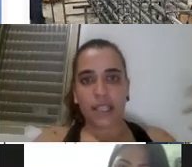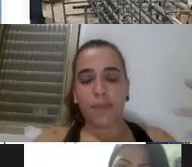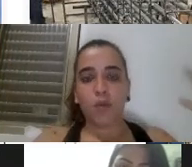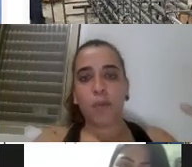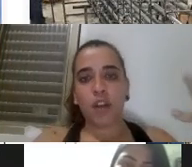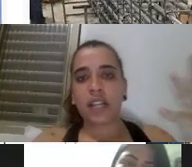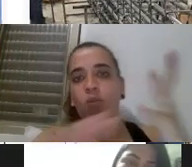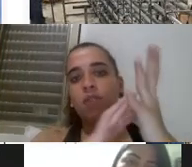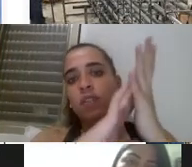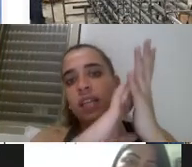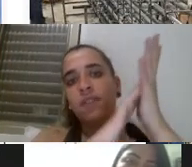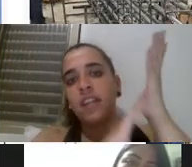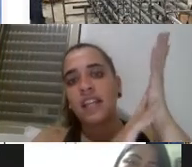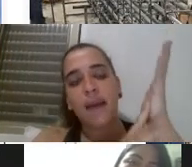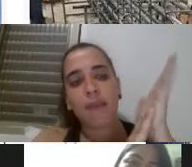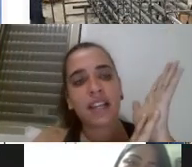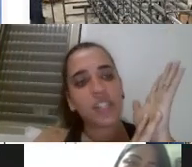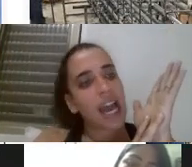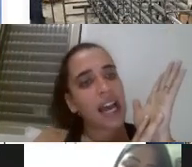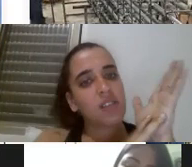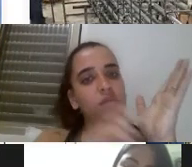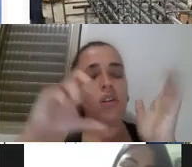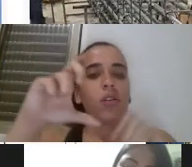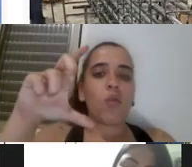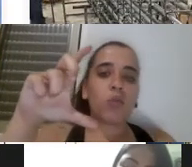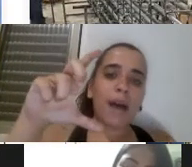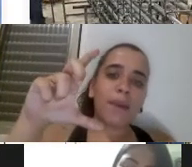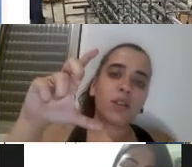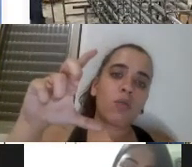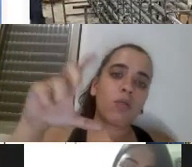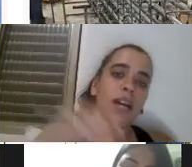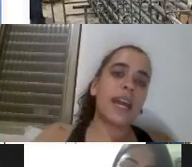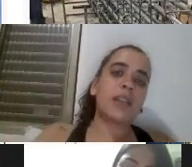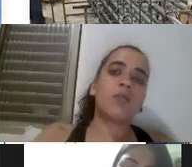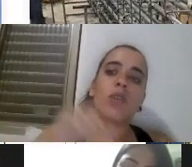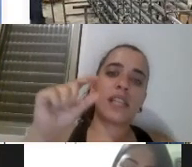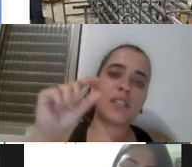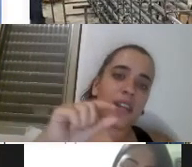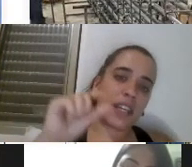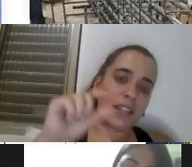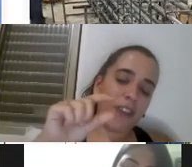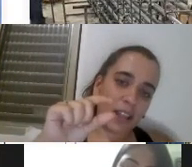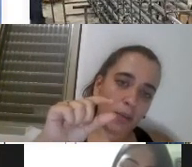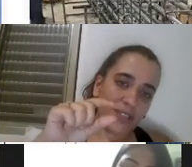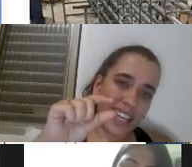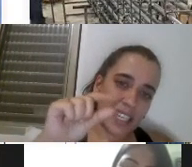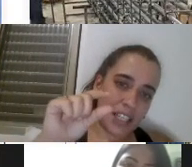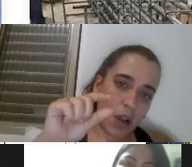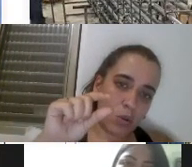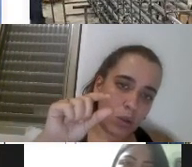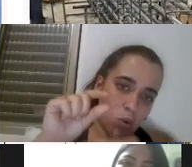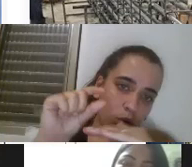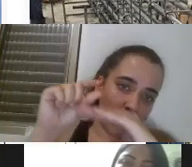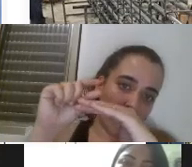Então, por exemplo, num projeto, quando vocês verem lá a malha de aço, o tamanho do concreto, quando vocês verem que vai ter uma diferença